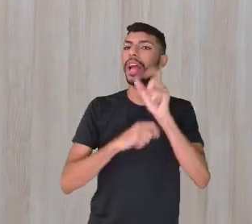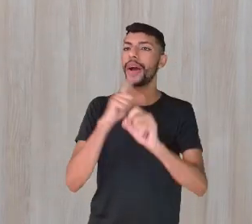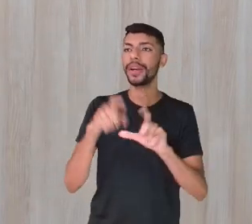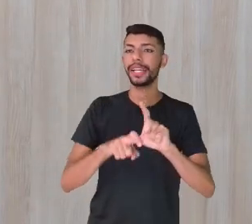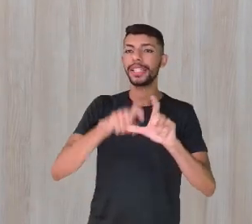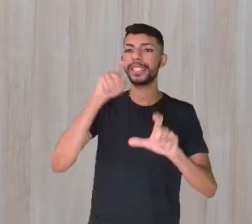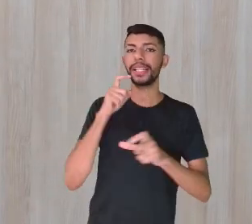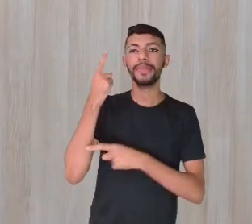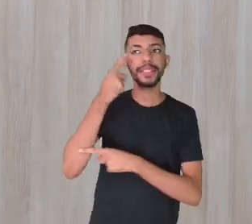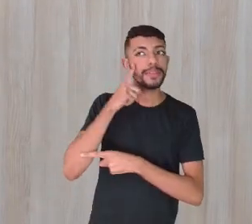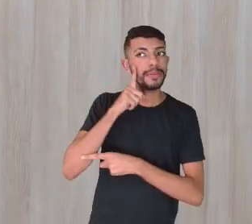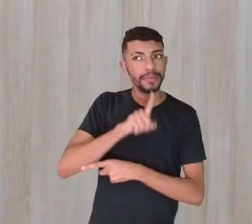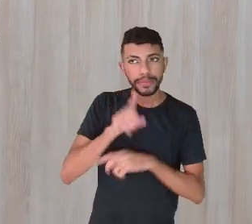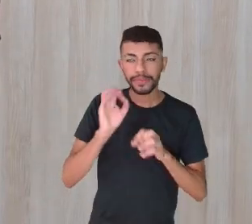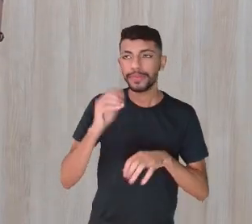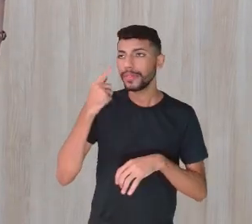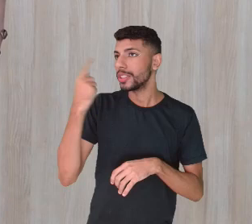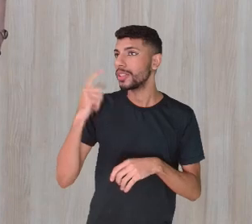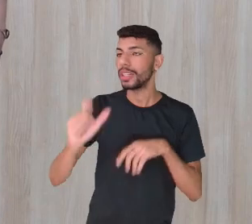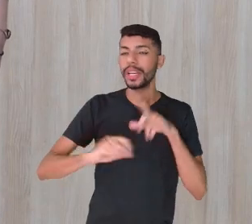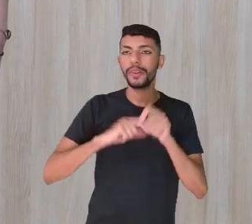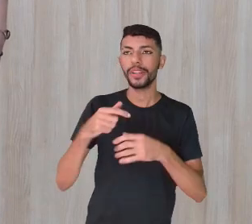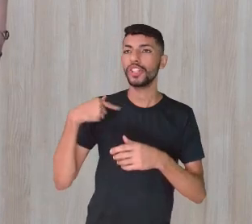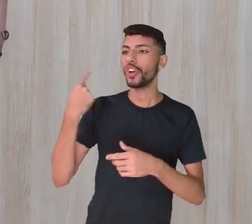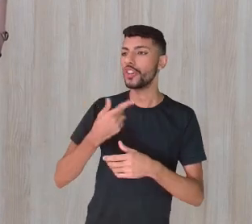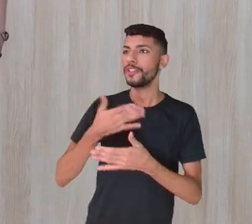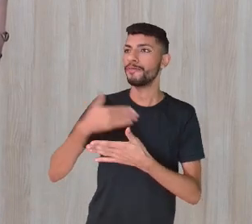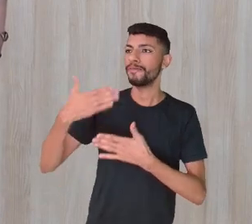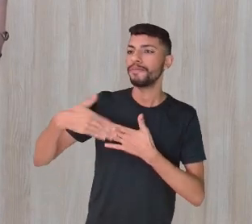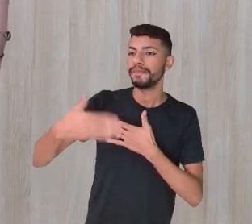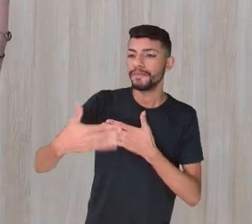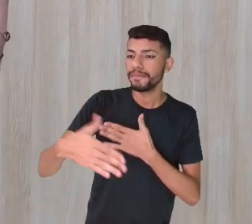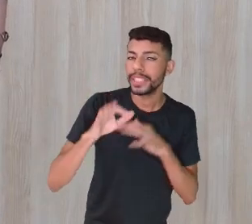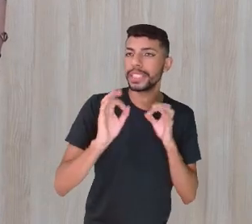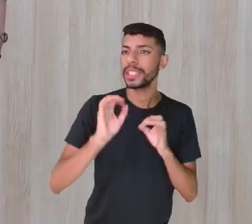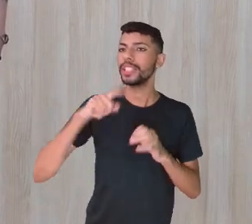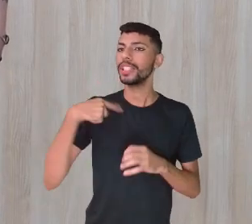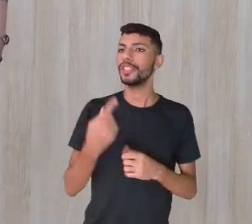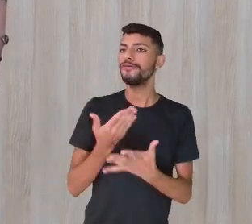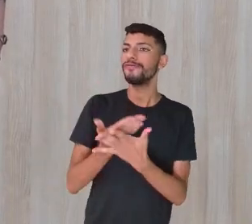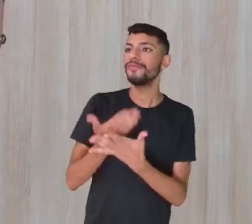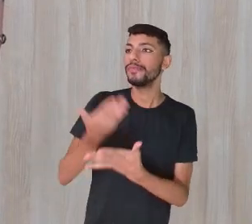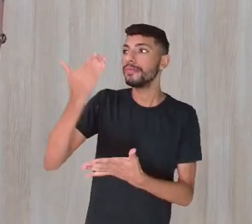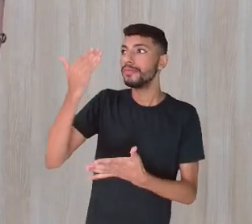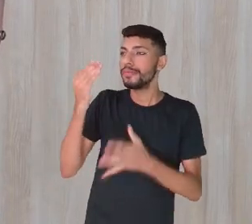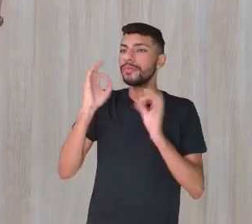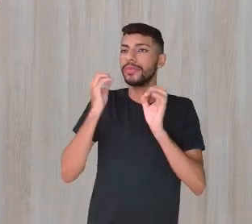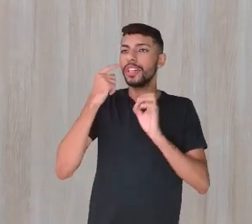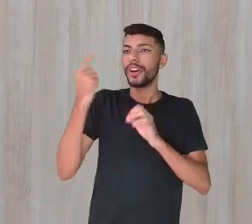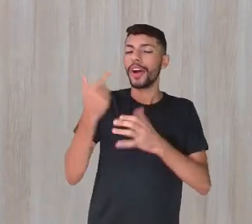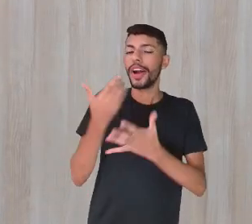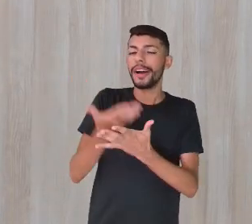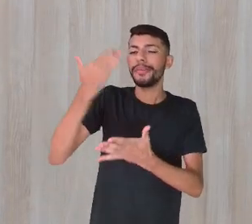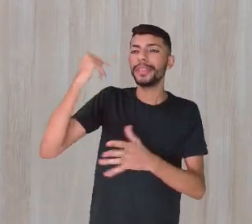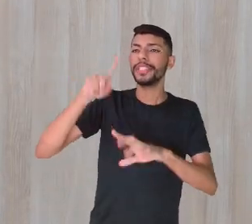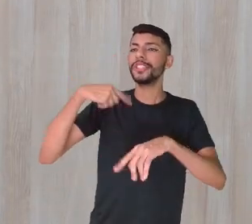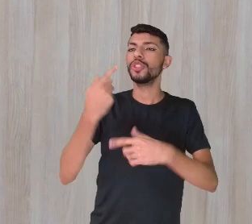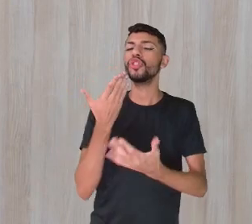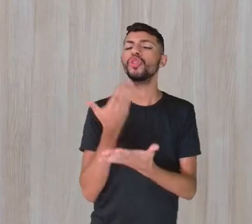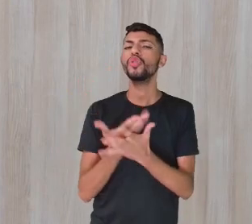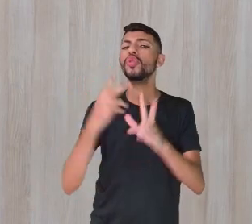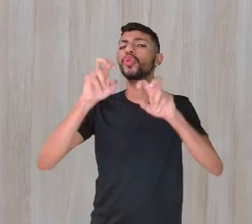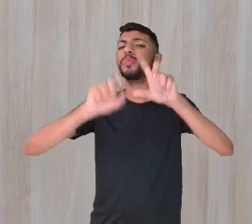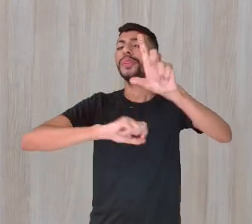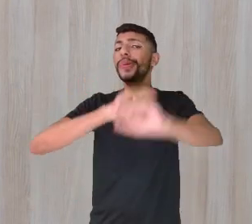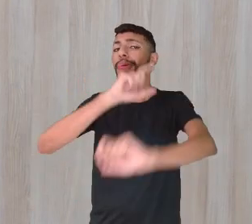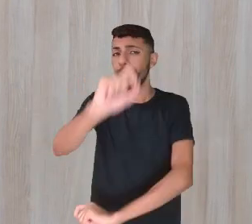dos Estados Unidos. A gente vai dar sequência ao que a gente estava falando, né? Na aula anterior, a gente falou algumas